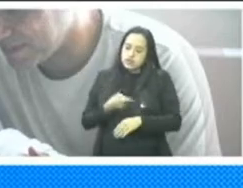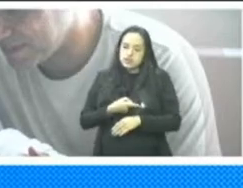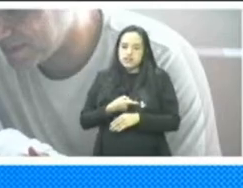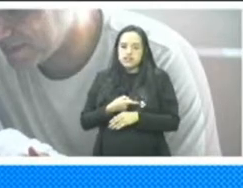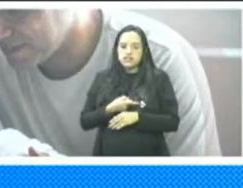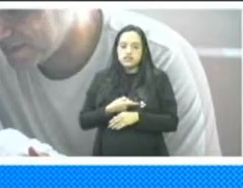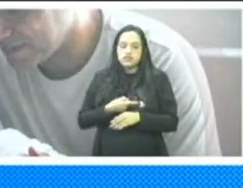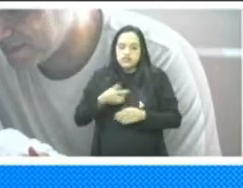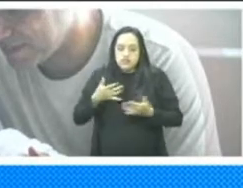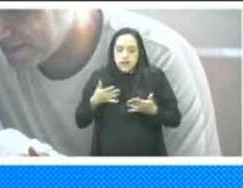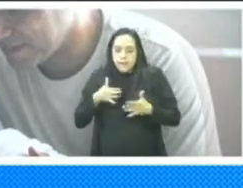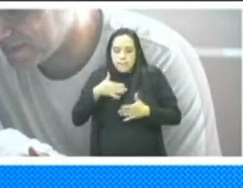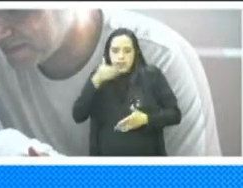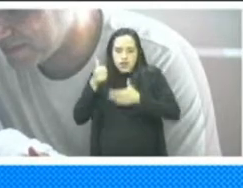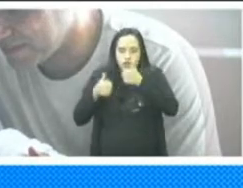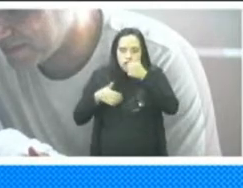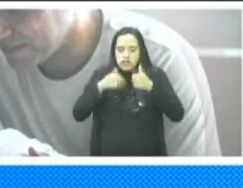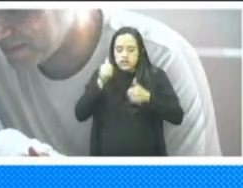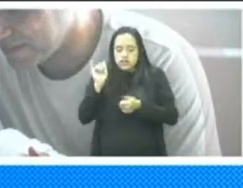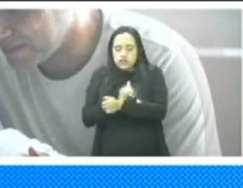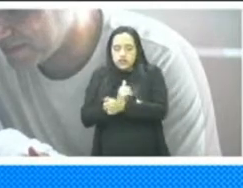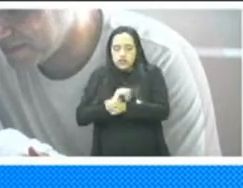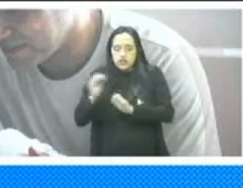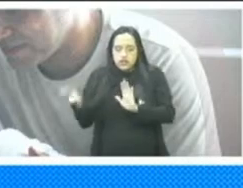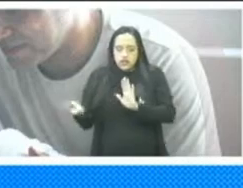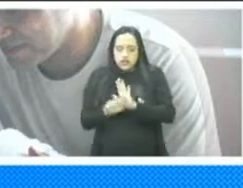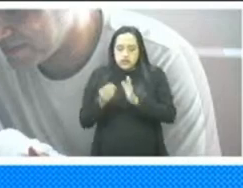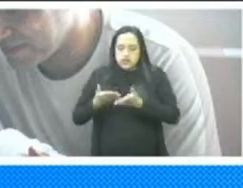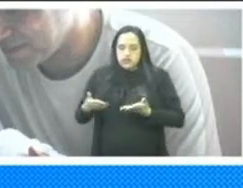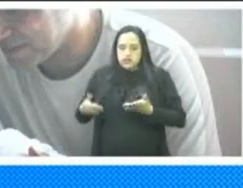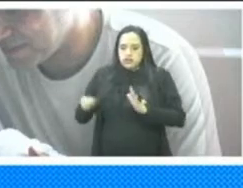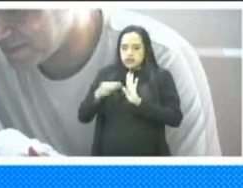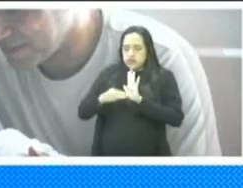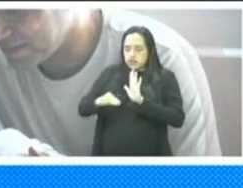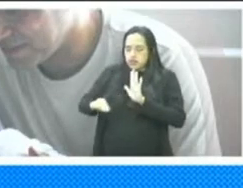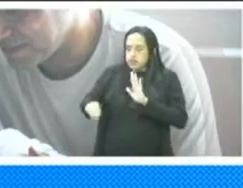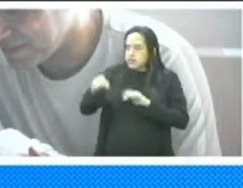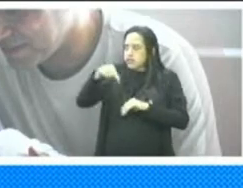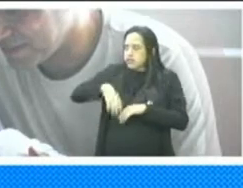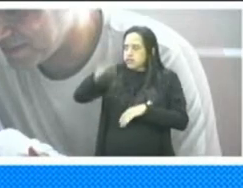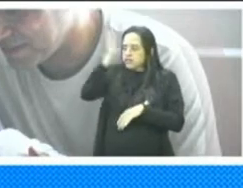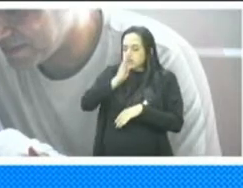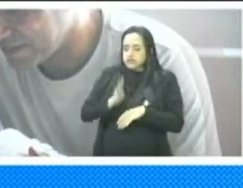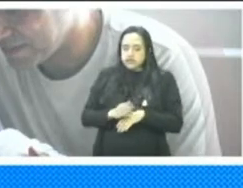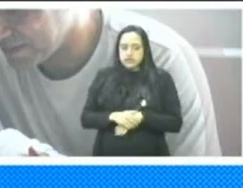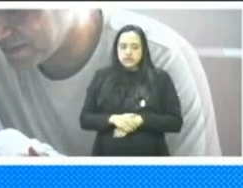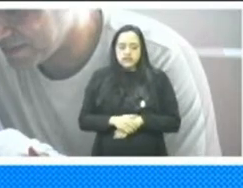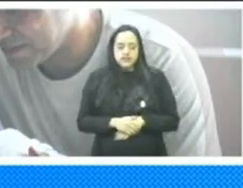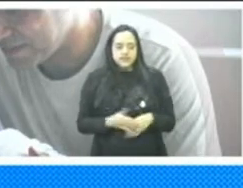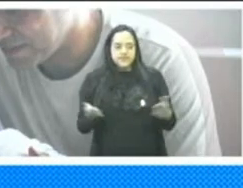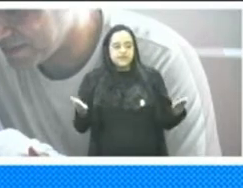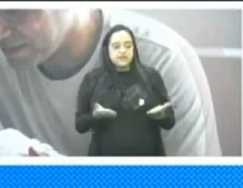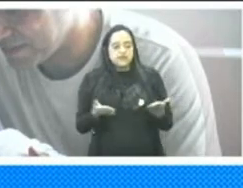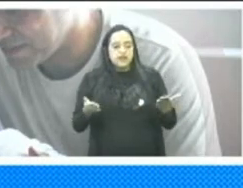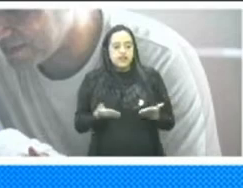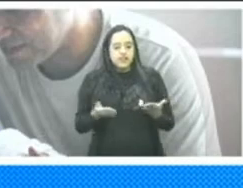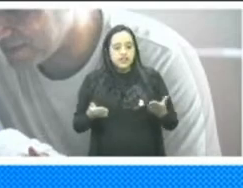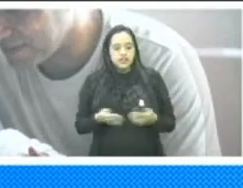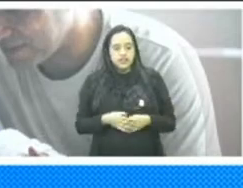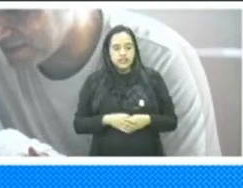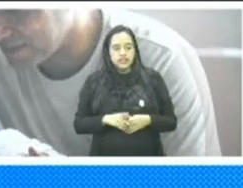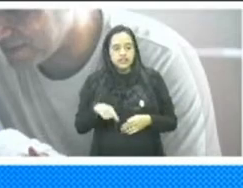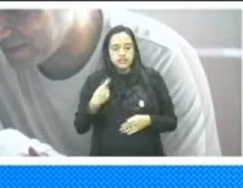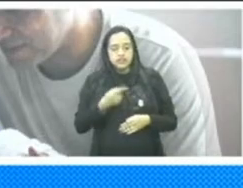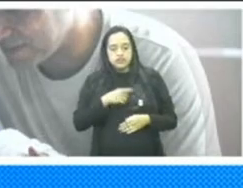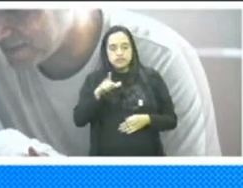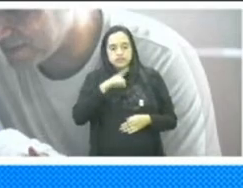vem aprimorando as estratégias de implementação do método no Brasil. Hoje, né, a